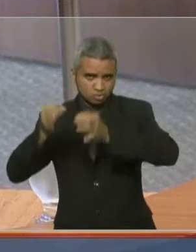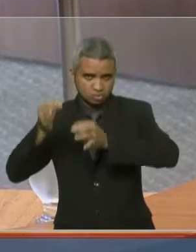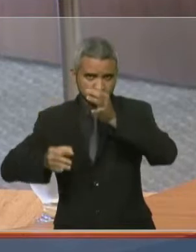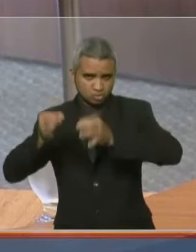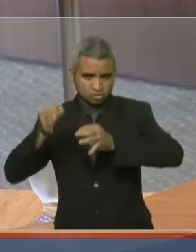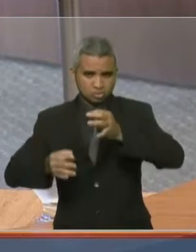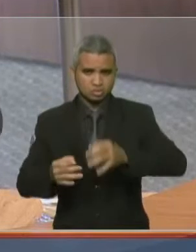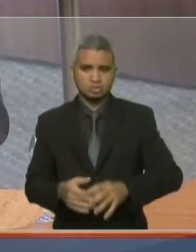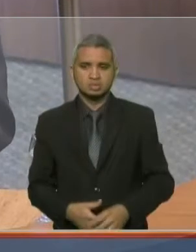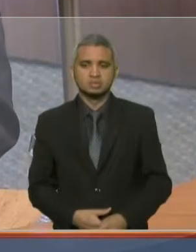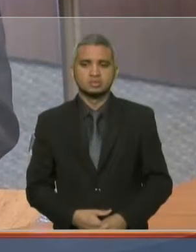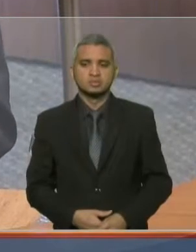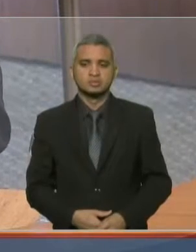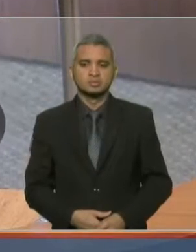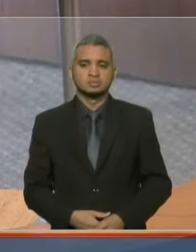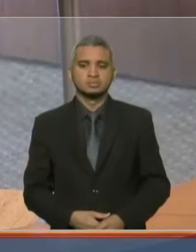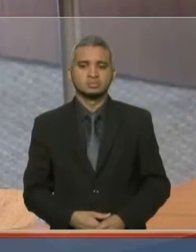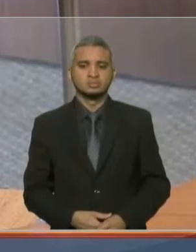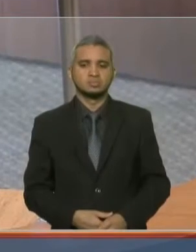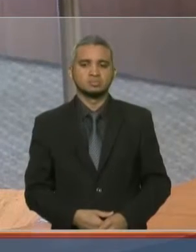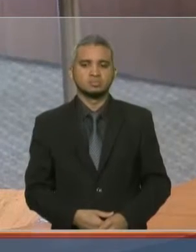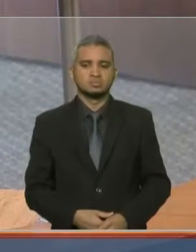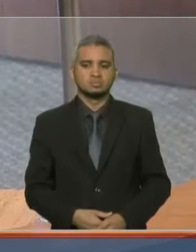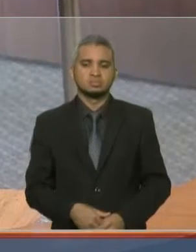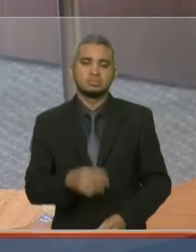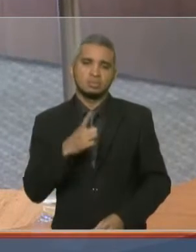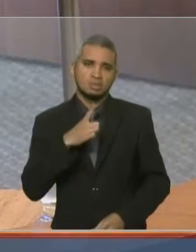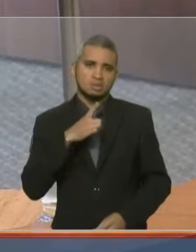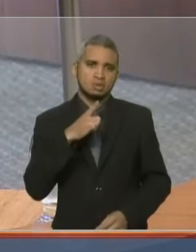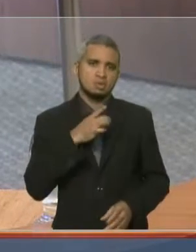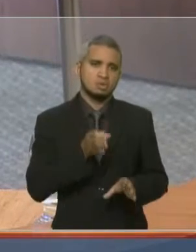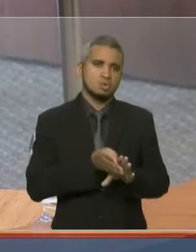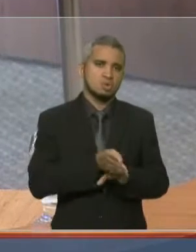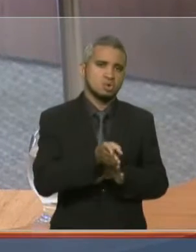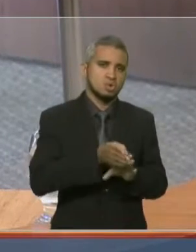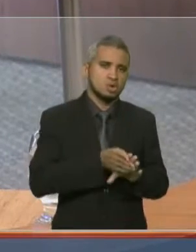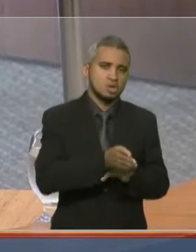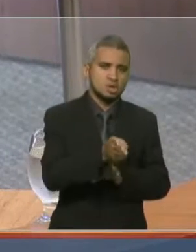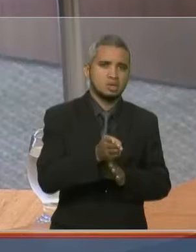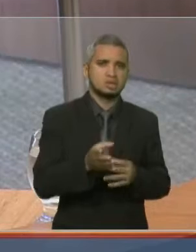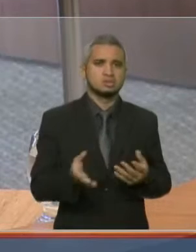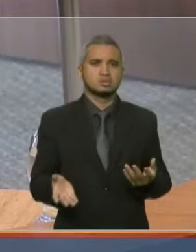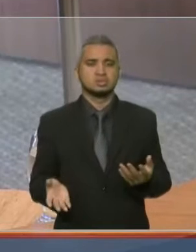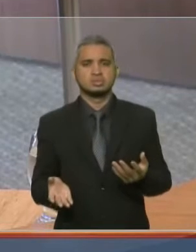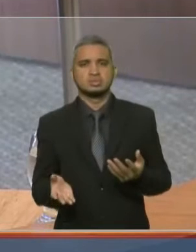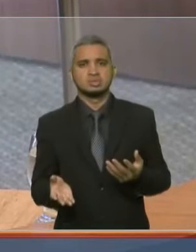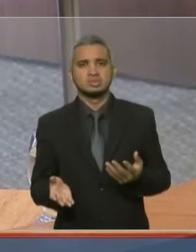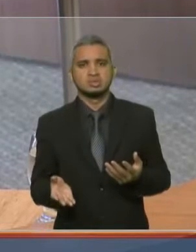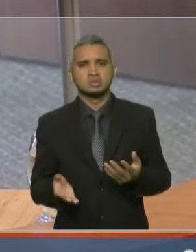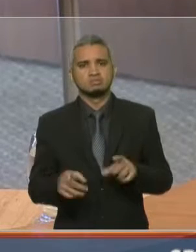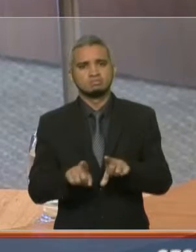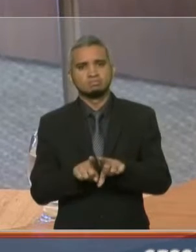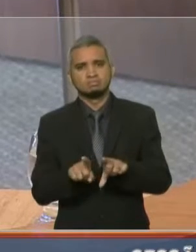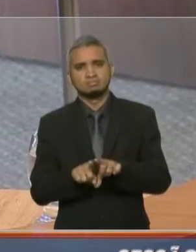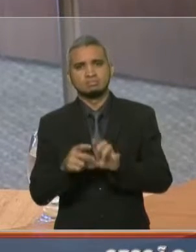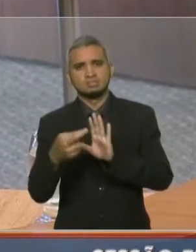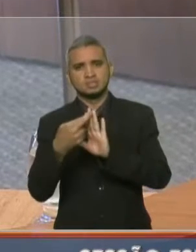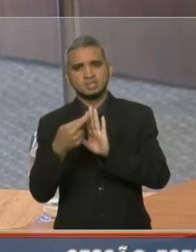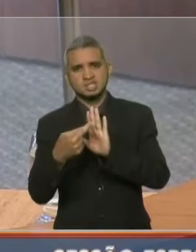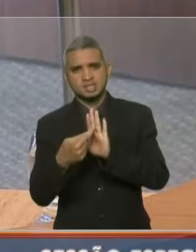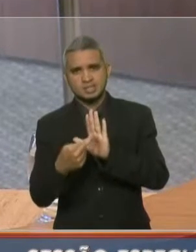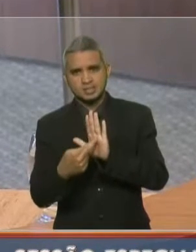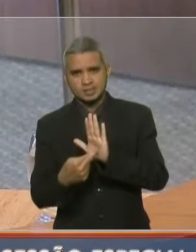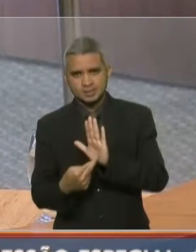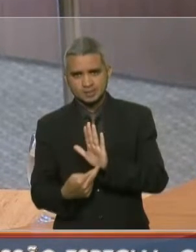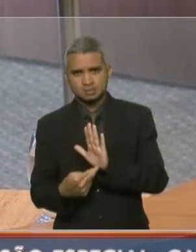São mecanismos, orientações, instrumentos reais e definições de orçamentos inseridos em um